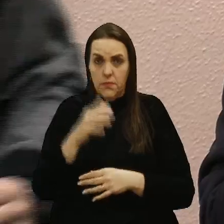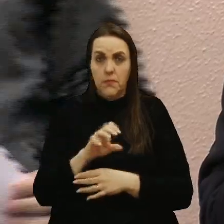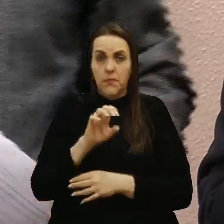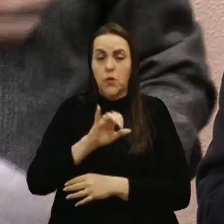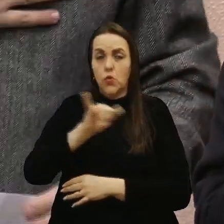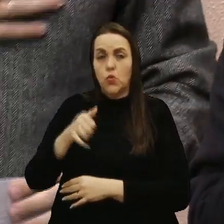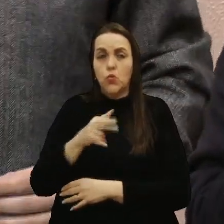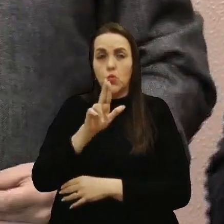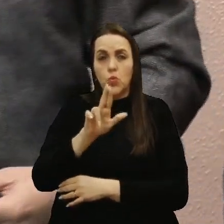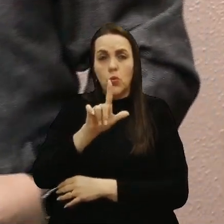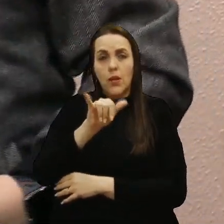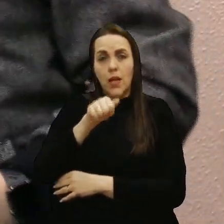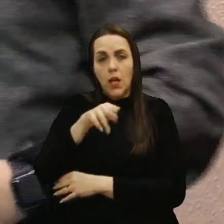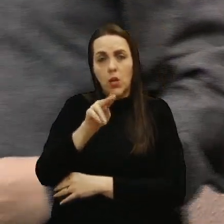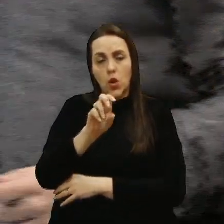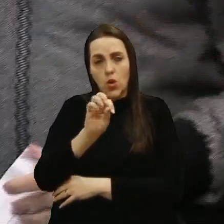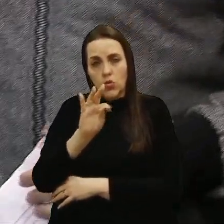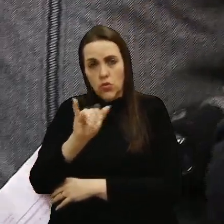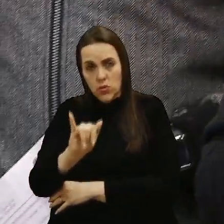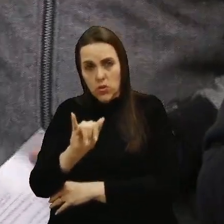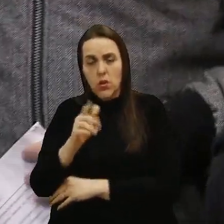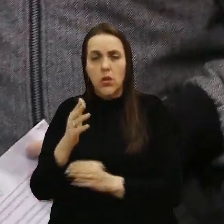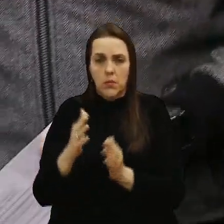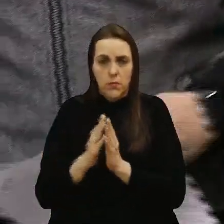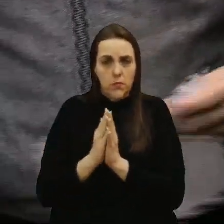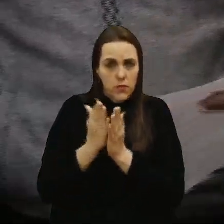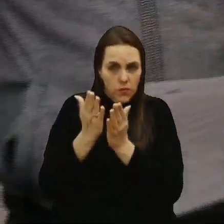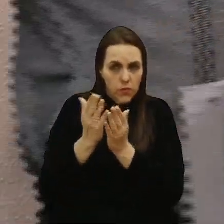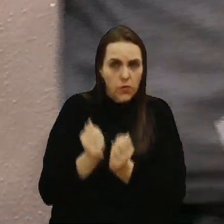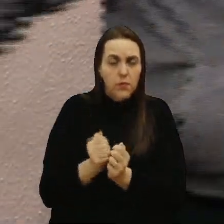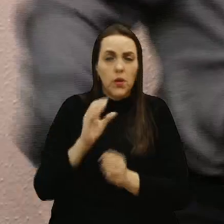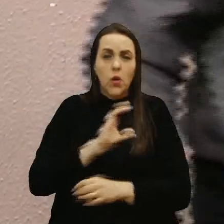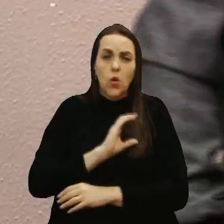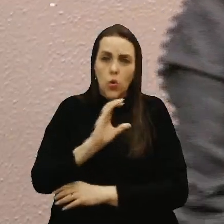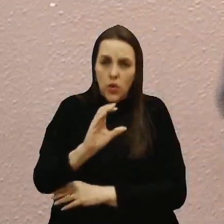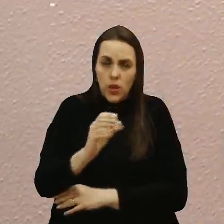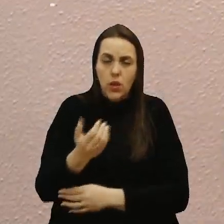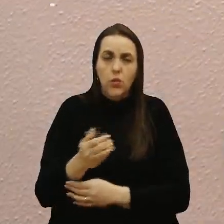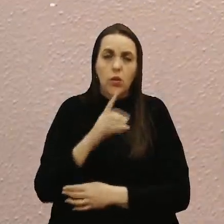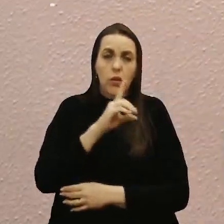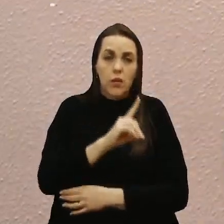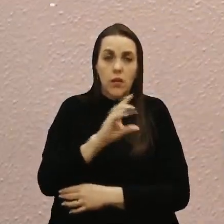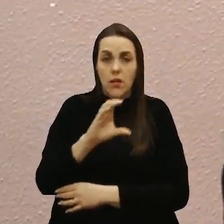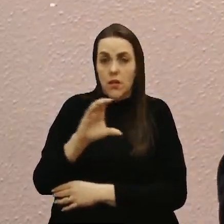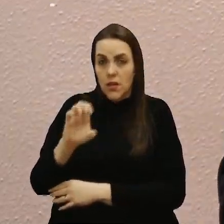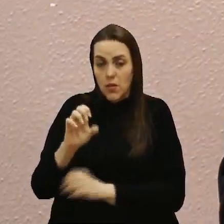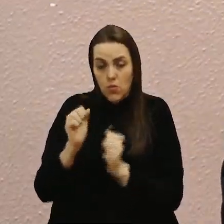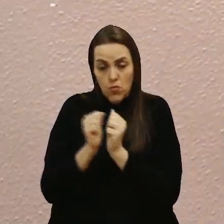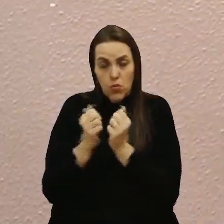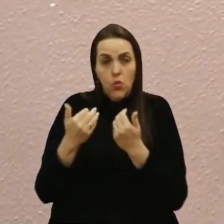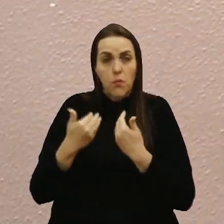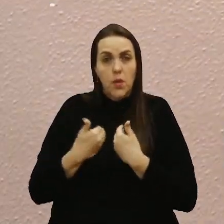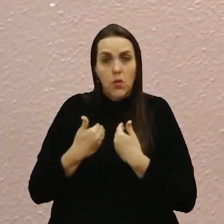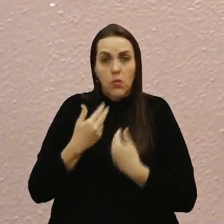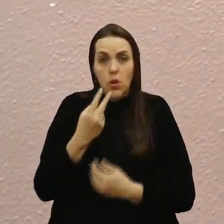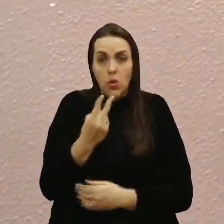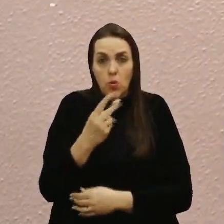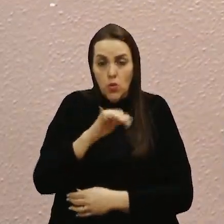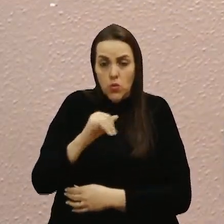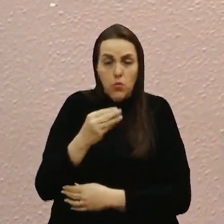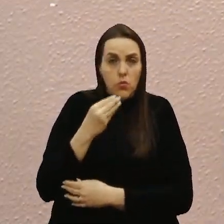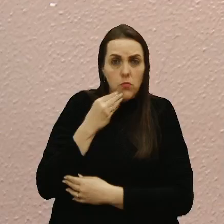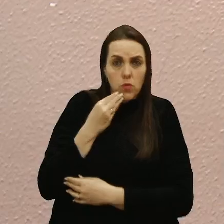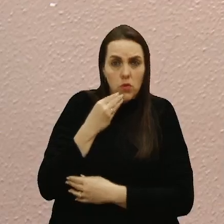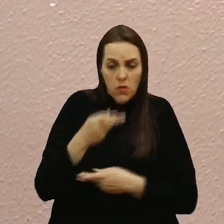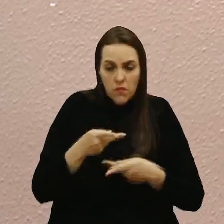Giulianotti, me permita falar do senhor, Eduardo, que foi coordenador do Diretório Central dos Estudantes junto comigo, em 2 oportunidades,